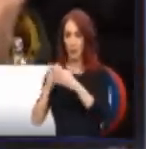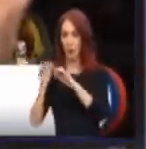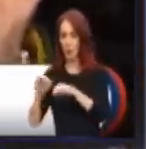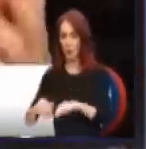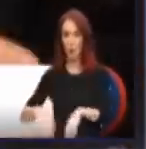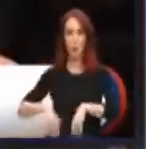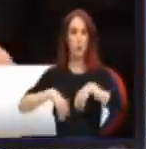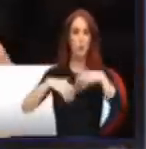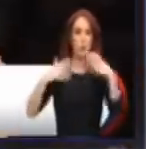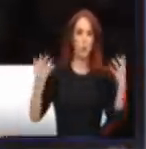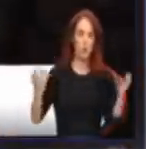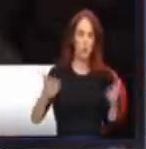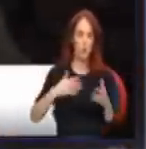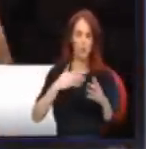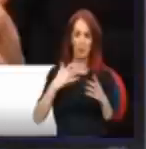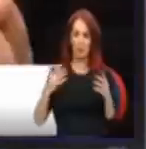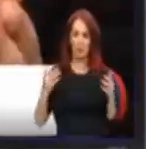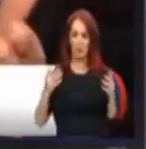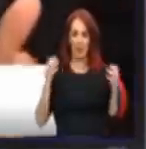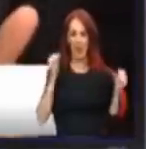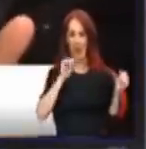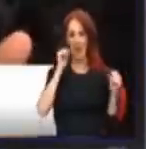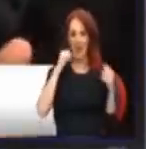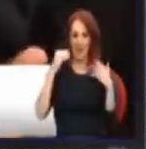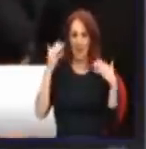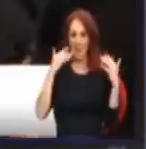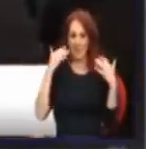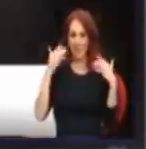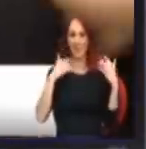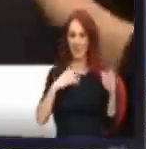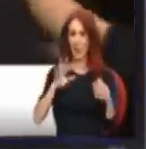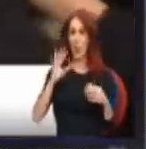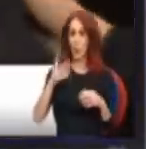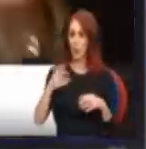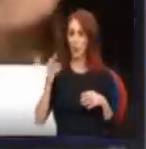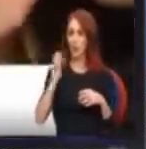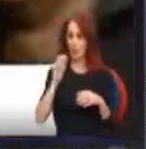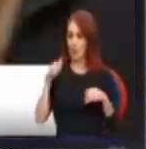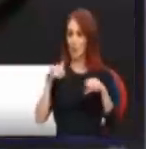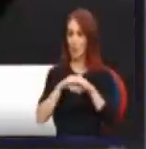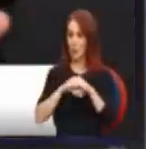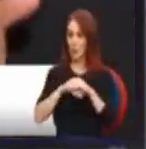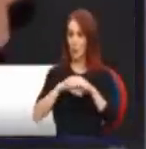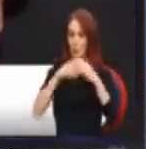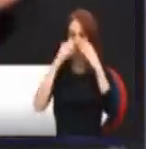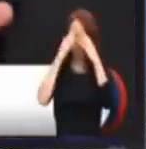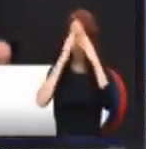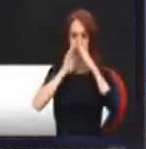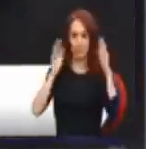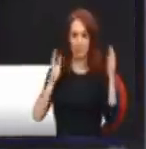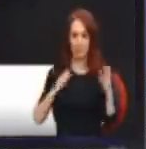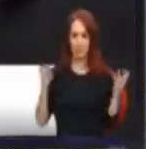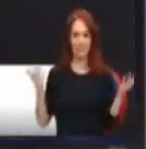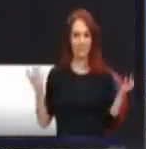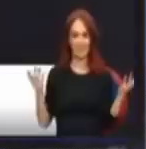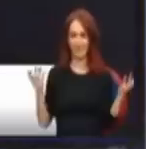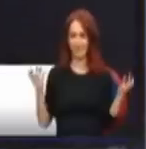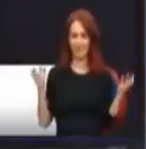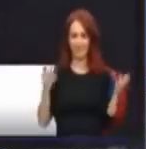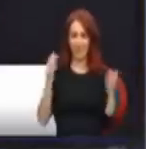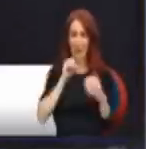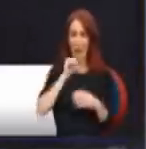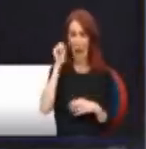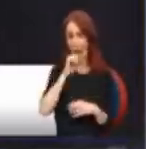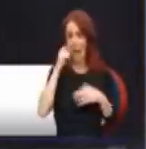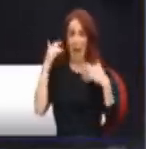podes imaginar, depois do terceiro golo da equipa brasileira, vai-se cantar o hino do Flamengo. Uma